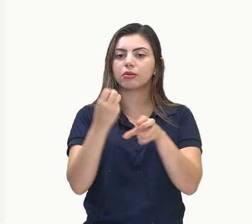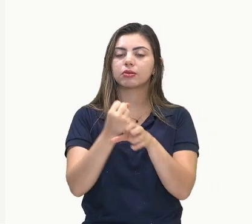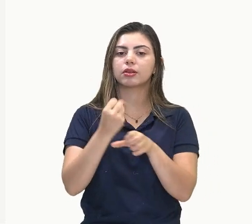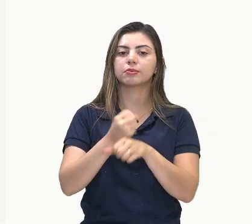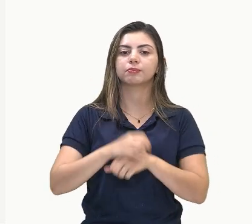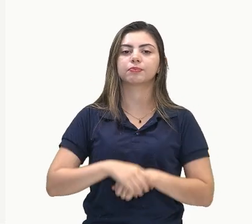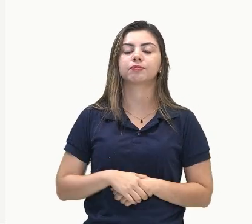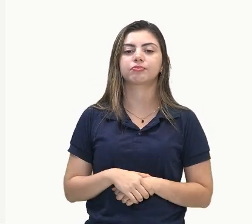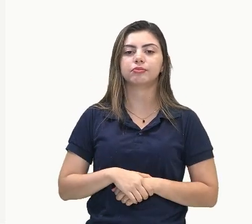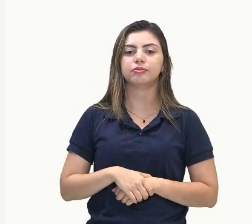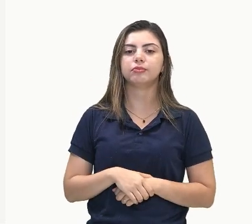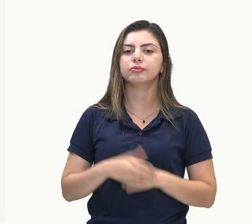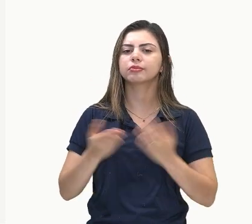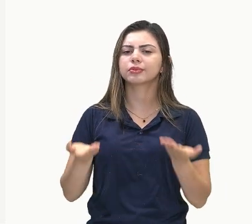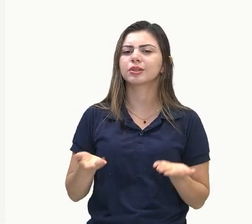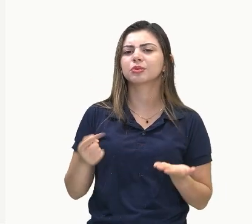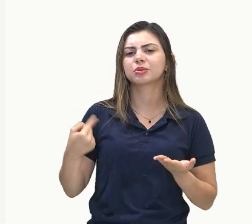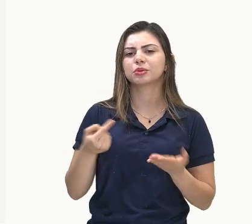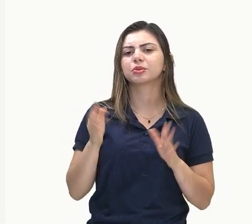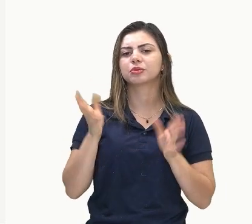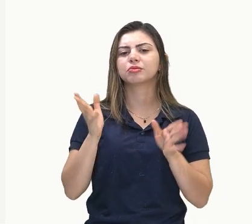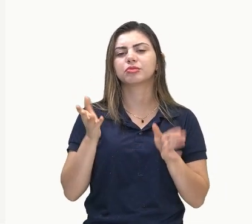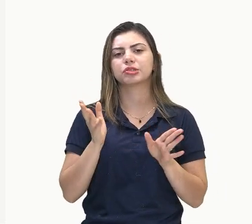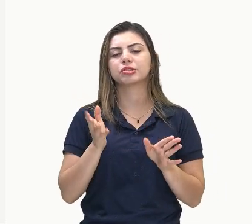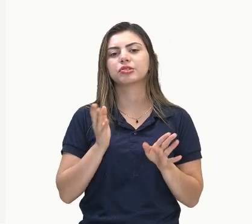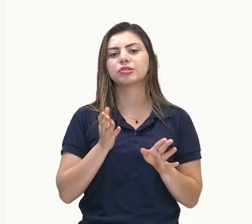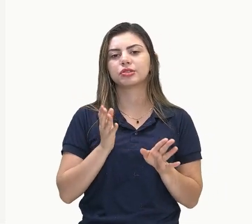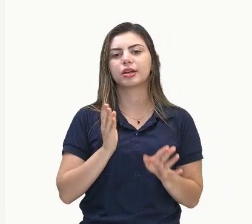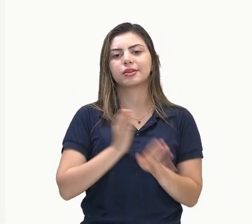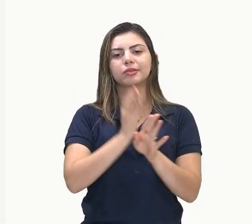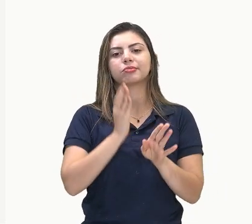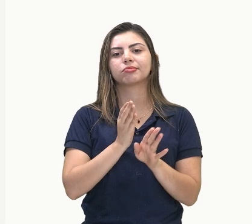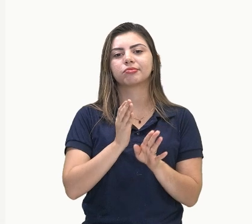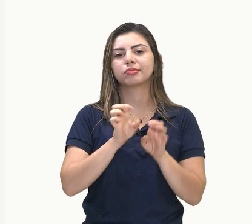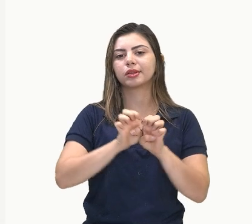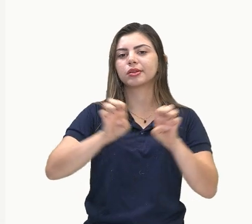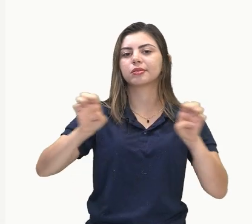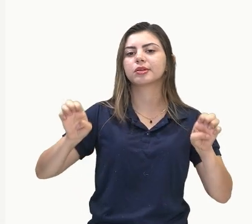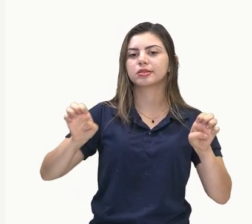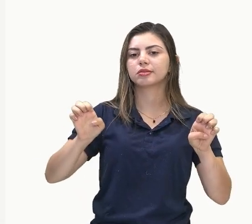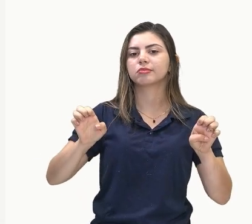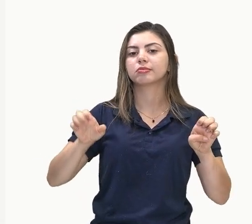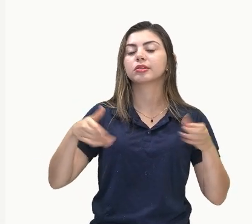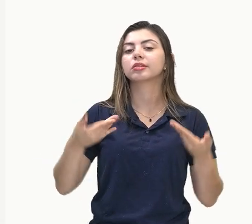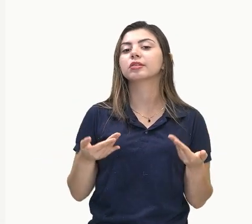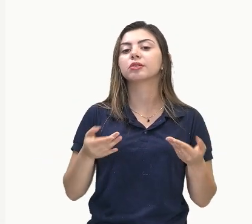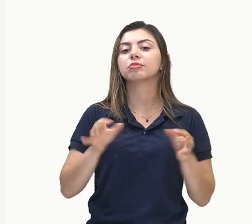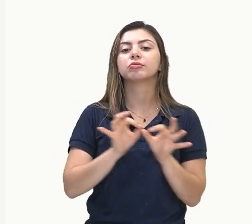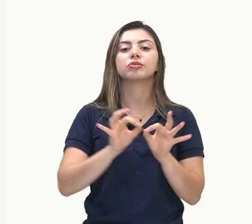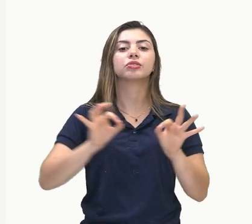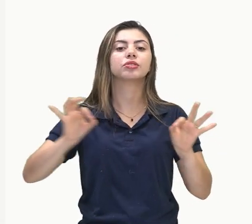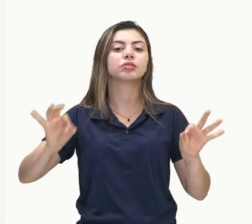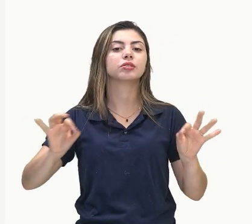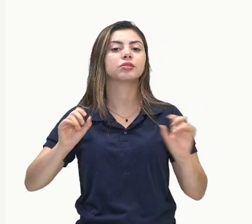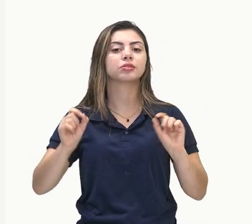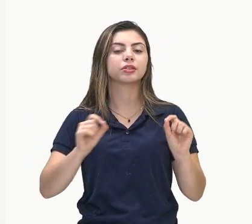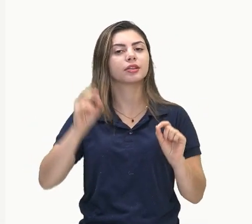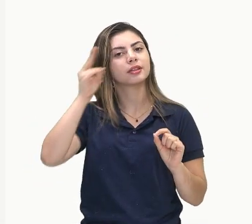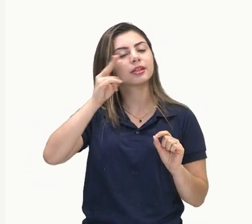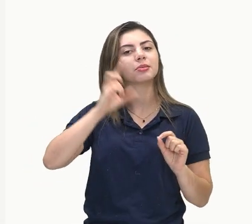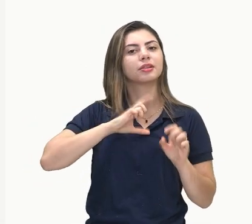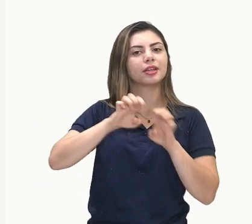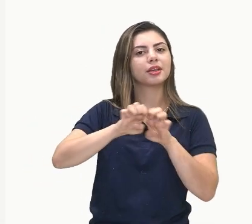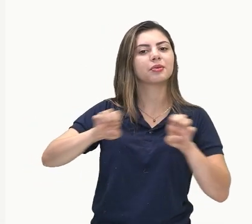C2. Pessoal, isso daqui a gente já deve dominar de cara, né? Quem vai ser a distância? Vai ser aquela história, xb menos xa ao quadrado